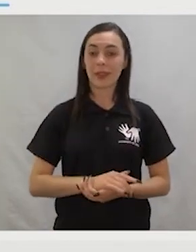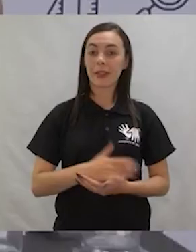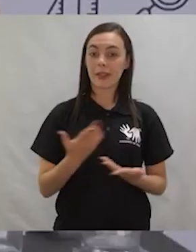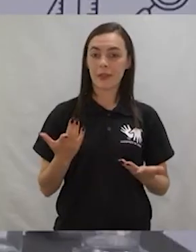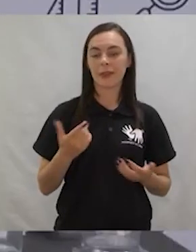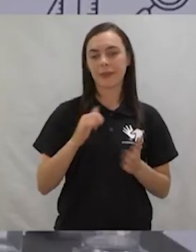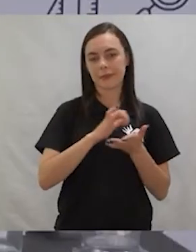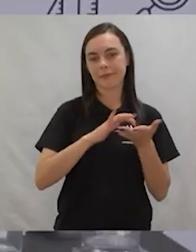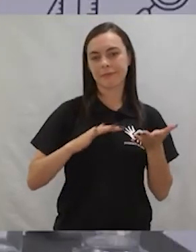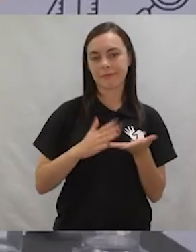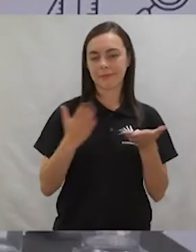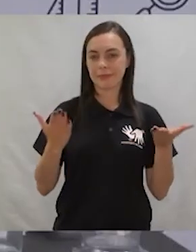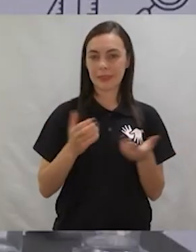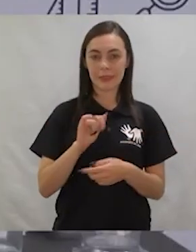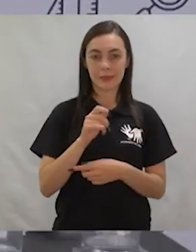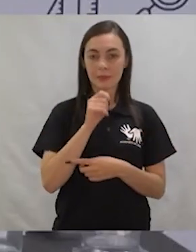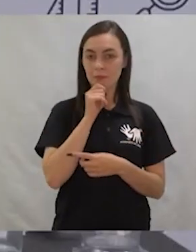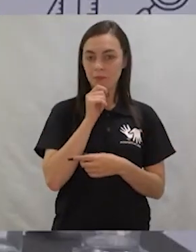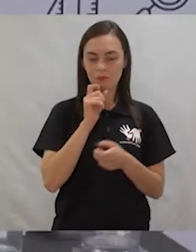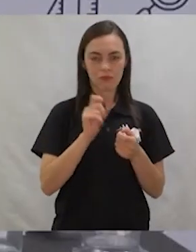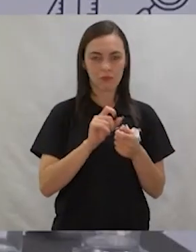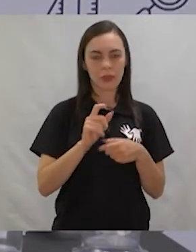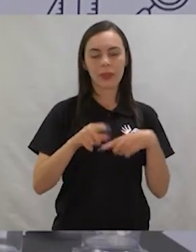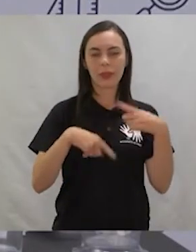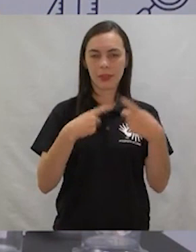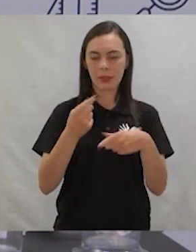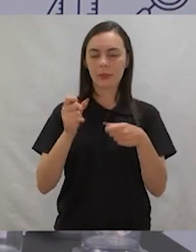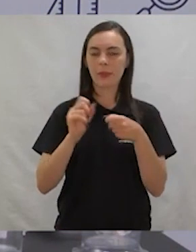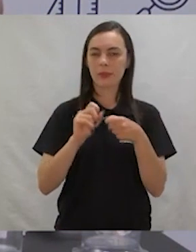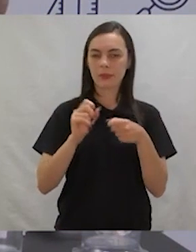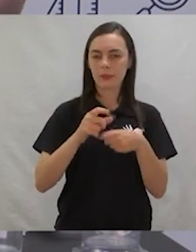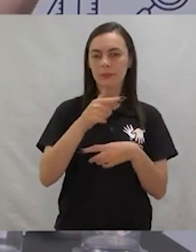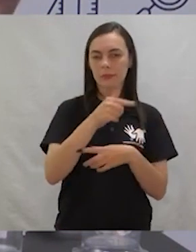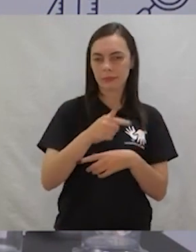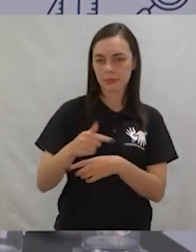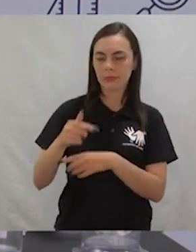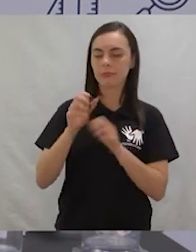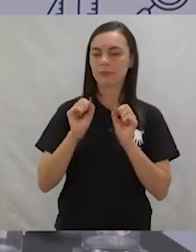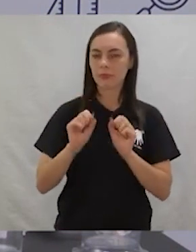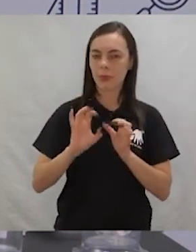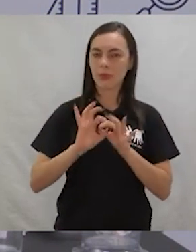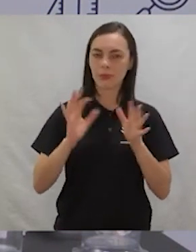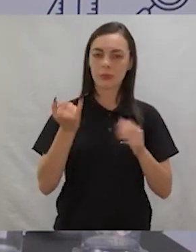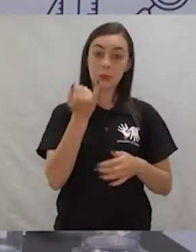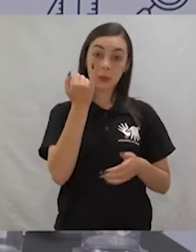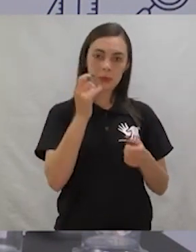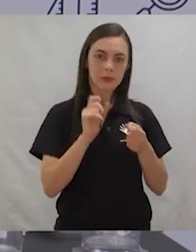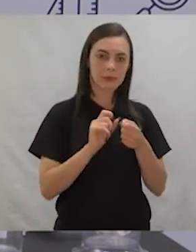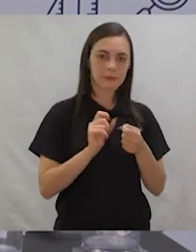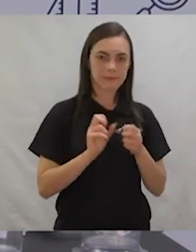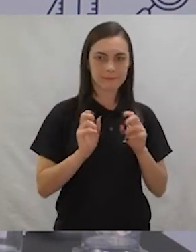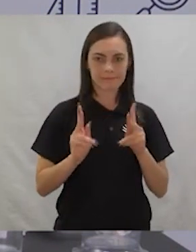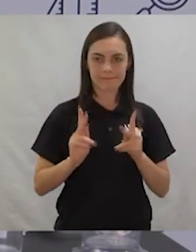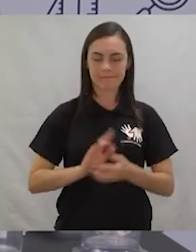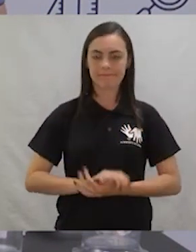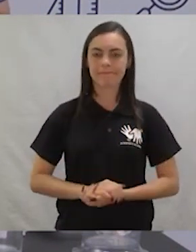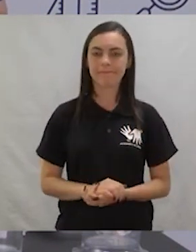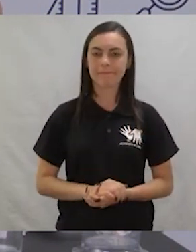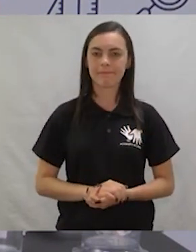Então, essas são atividades. Então, se você não fez, então você vai fazer ali depois, durante a semana, tá bom? Mas não deixa de fazer,